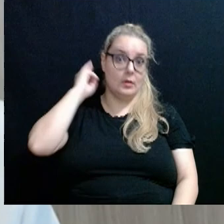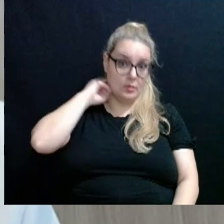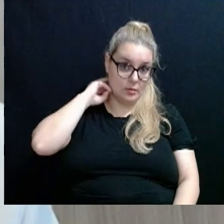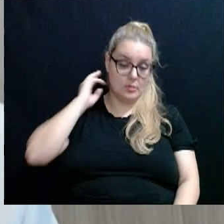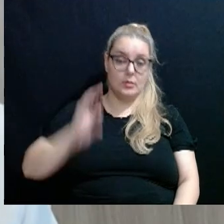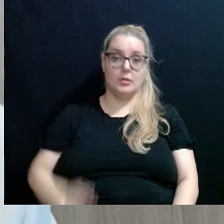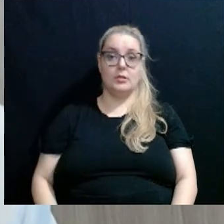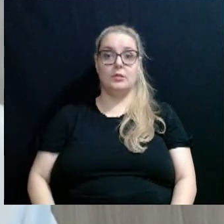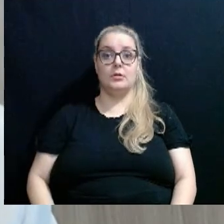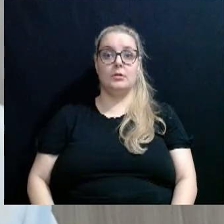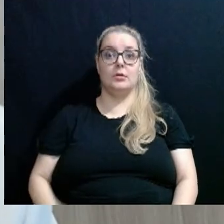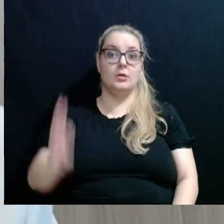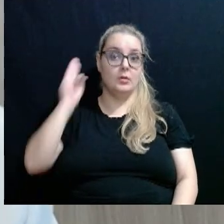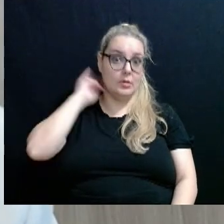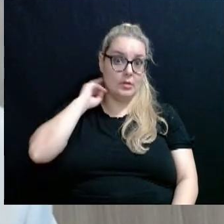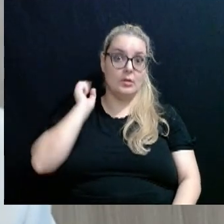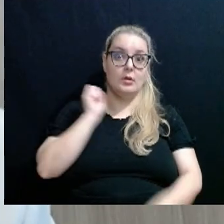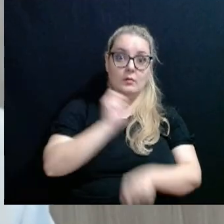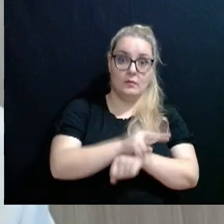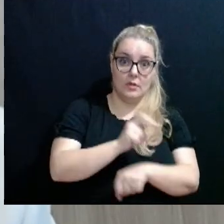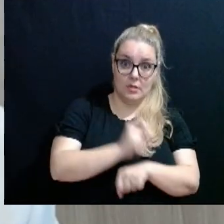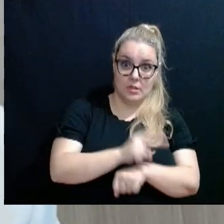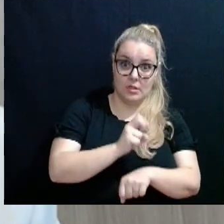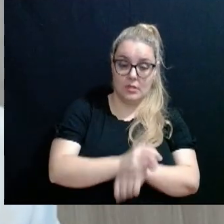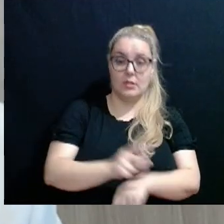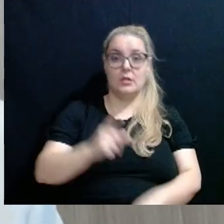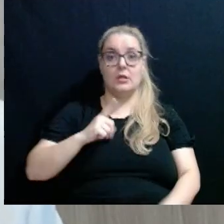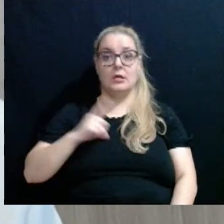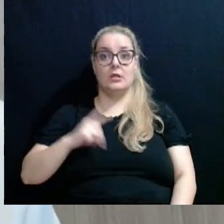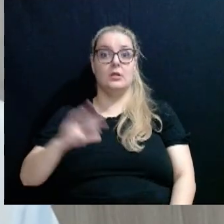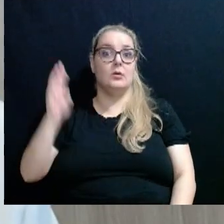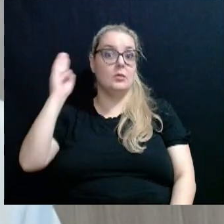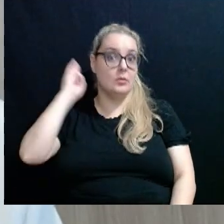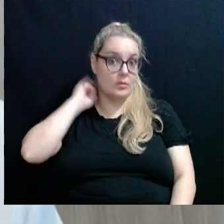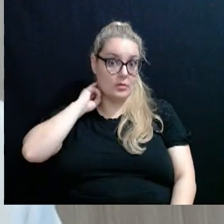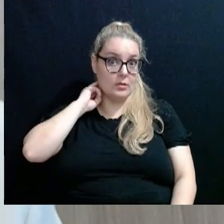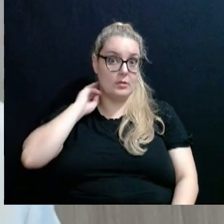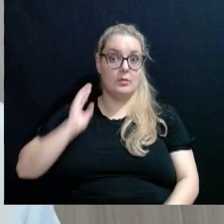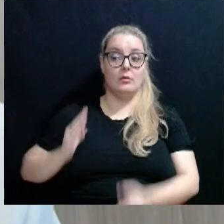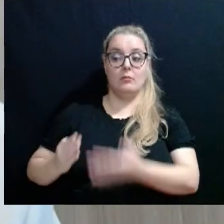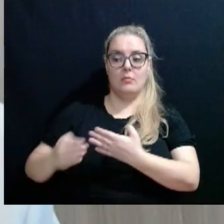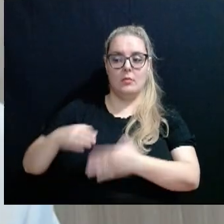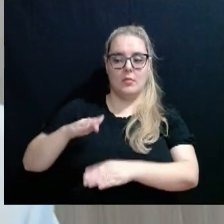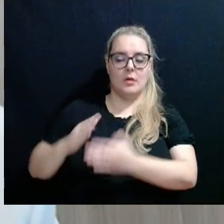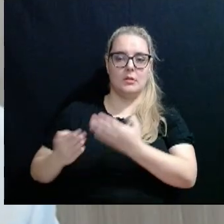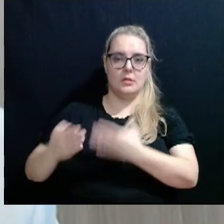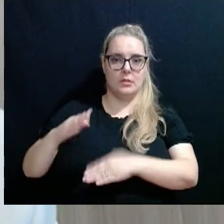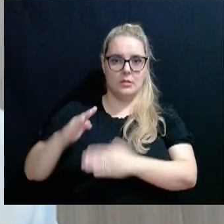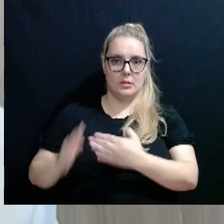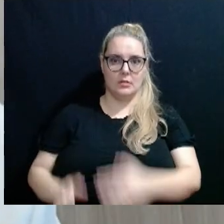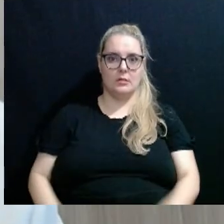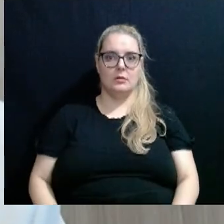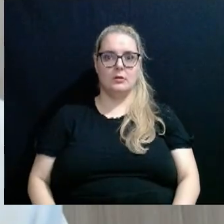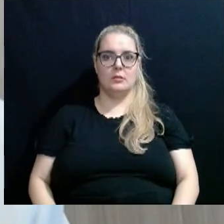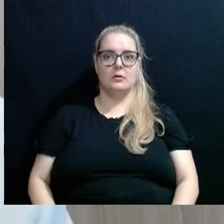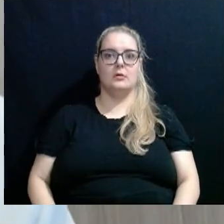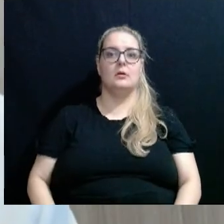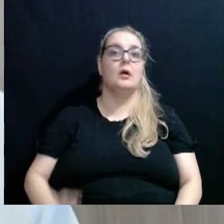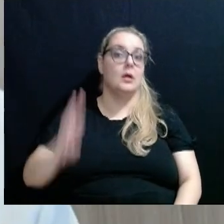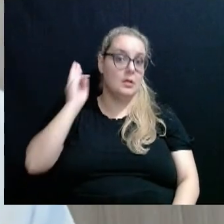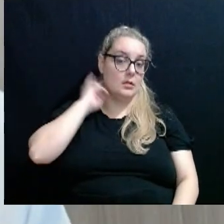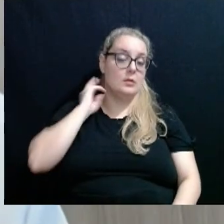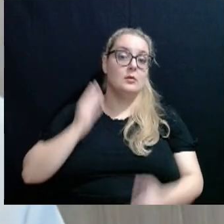tem meningites que são chamadas meningites virais e a gente tem meningites bacterianas.